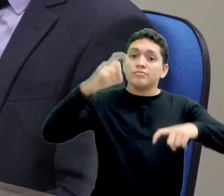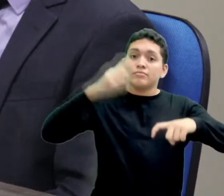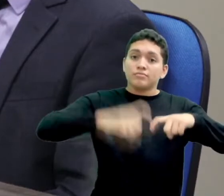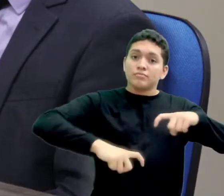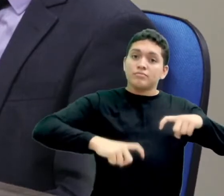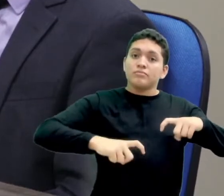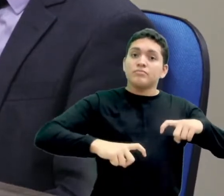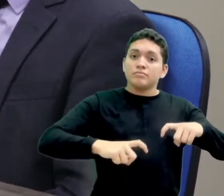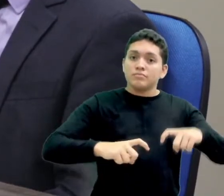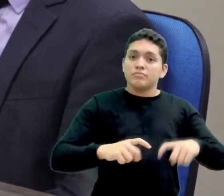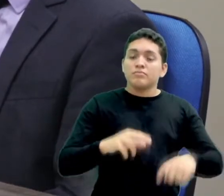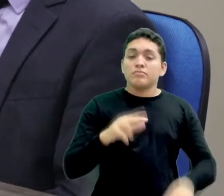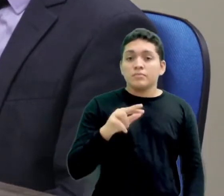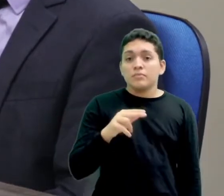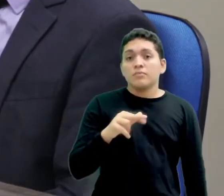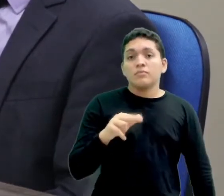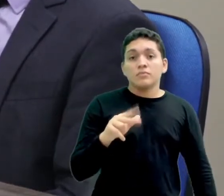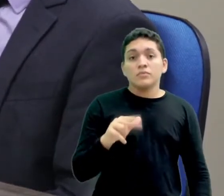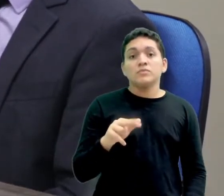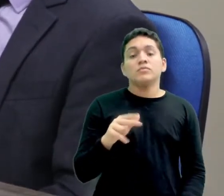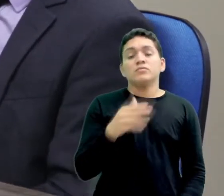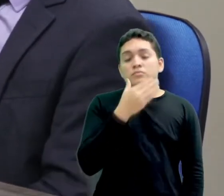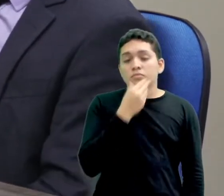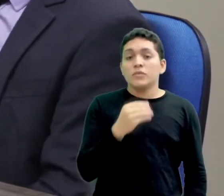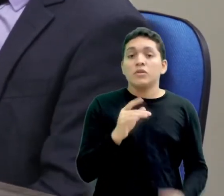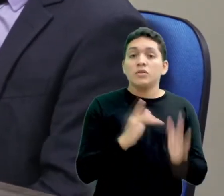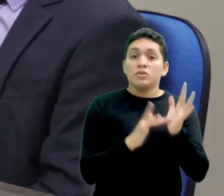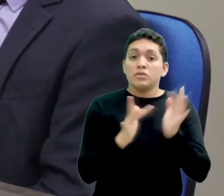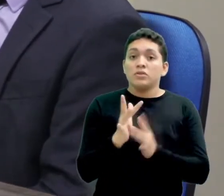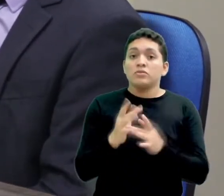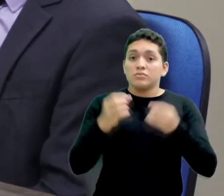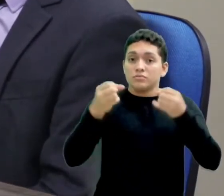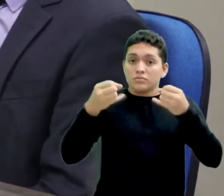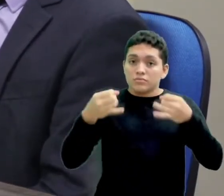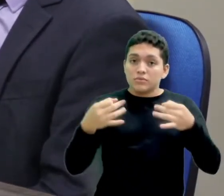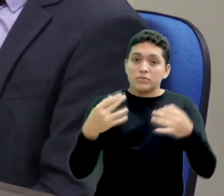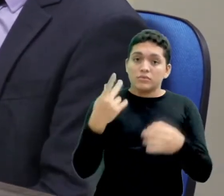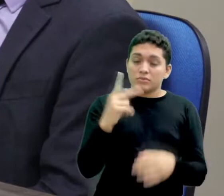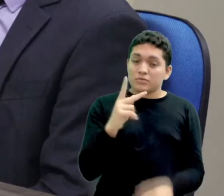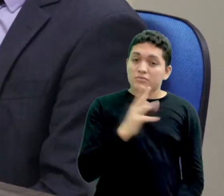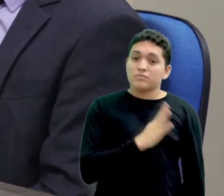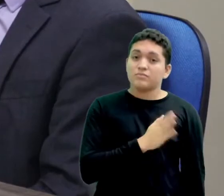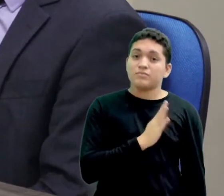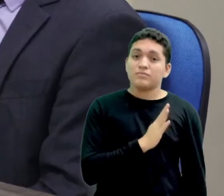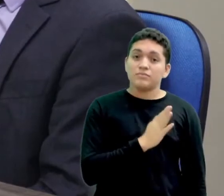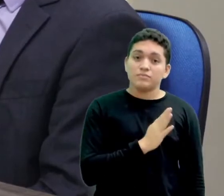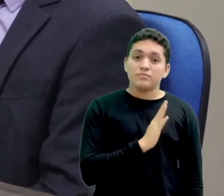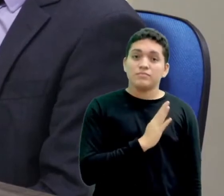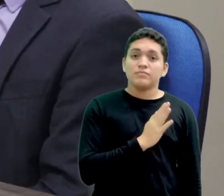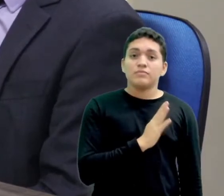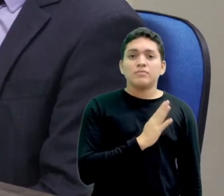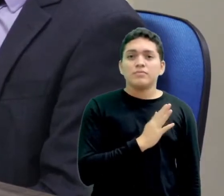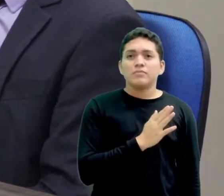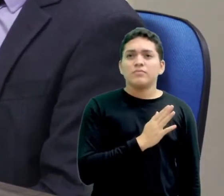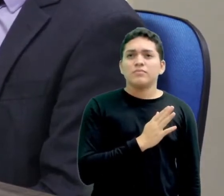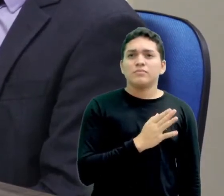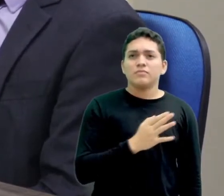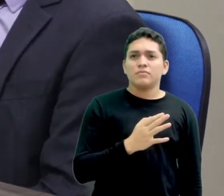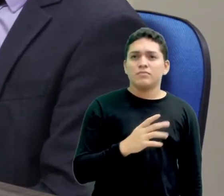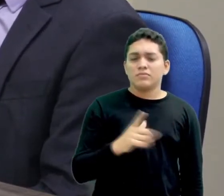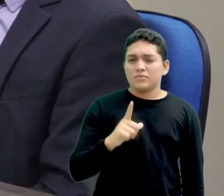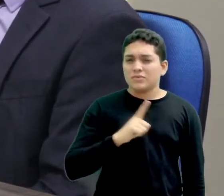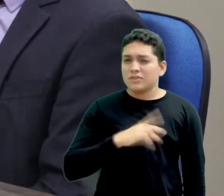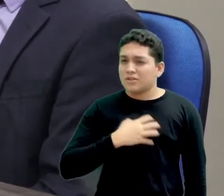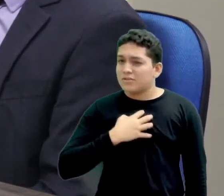por Aminon. Então, é aquilo que Jesus disse: se em teu coração, se encolerizar, tiver